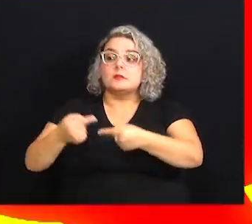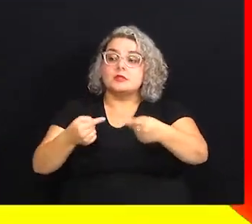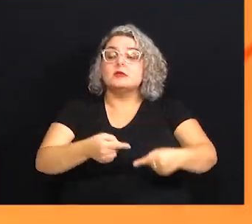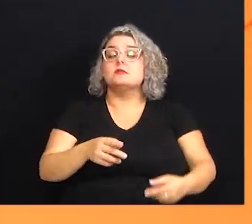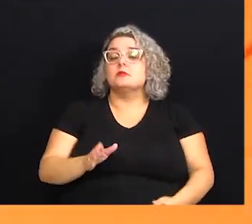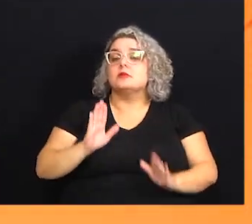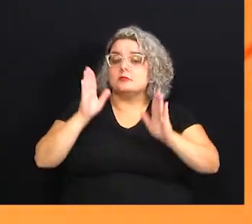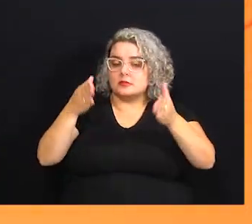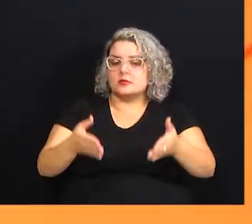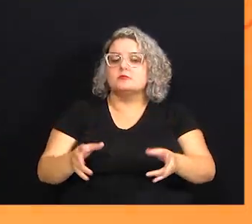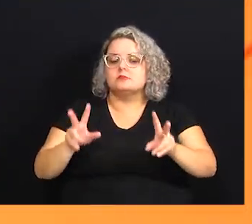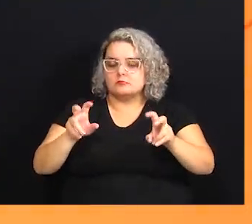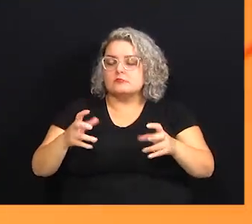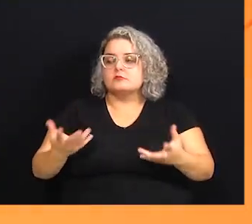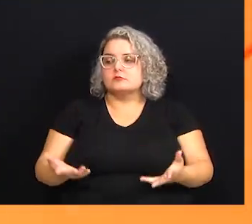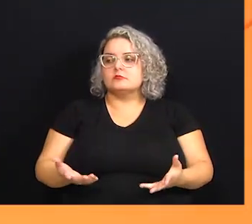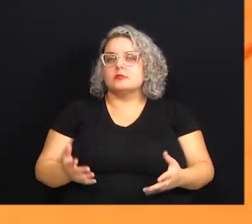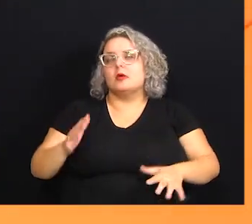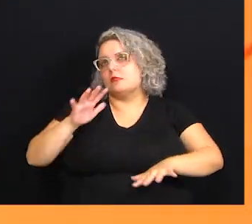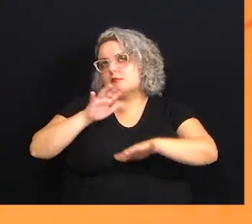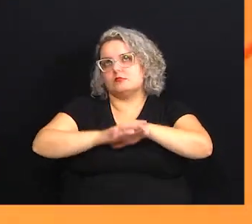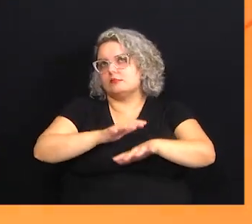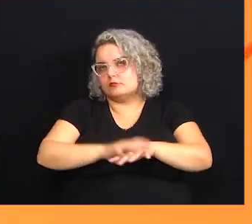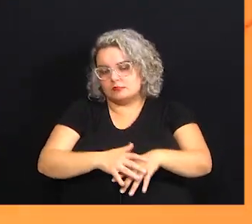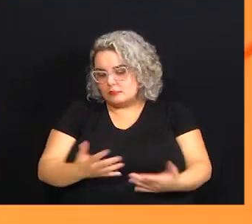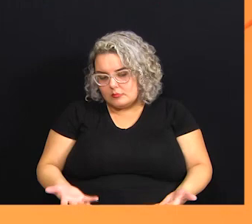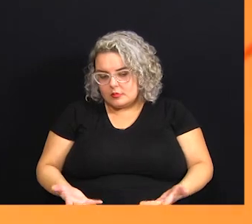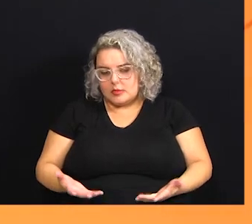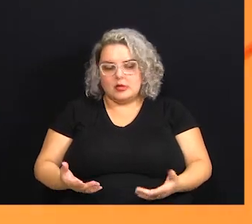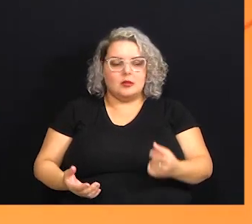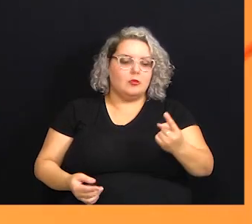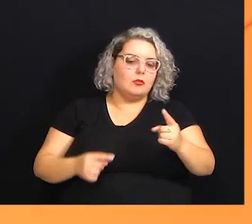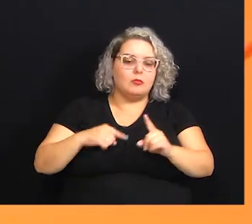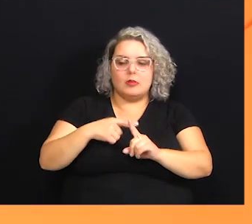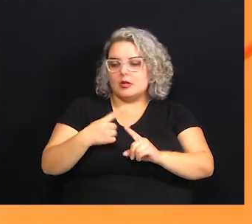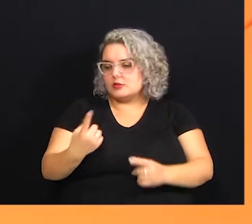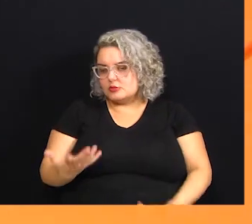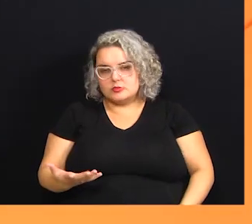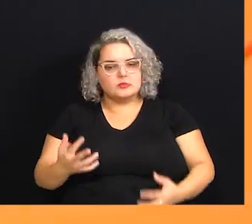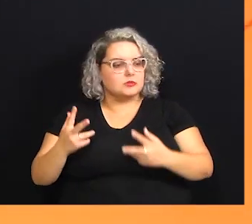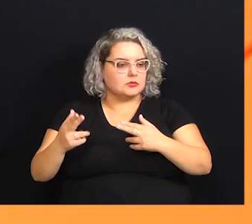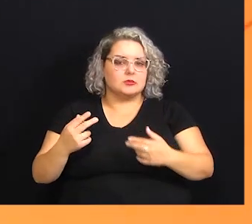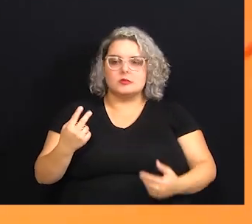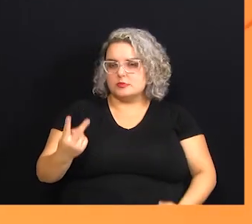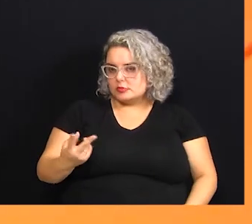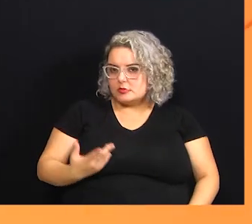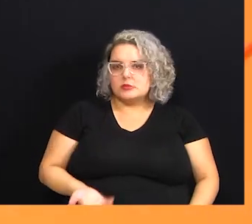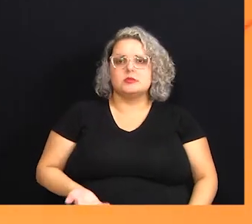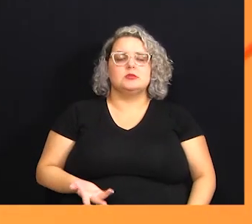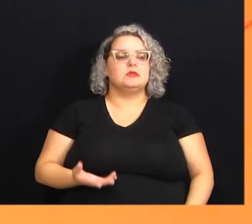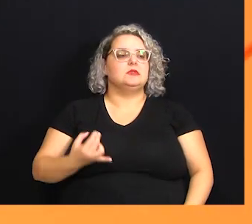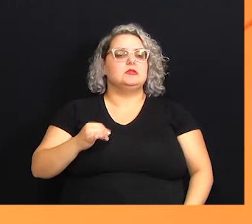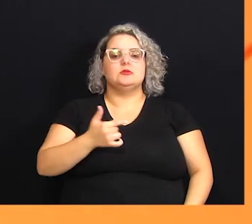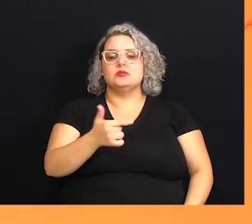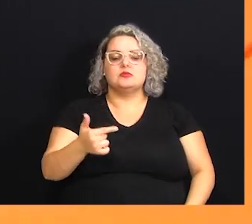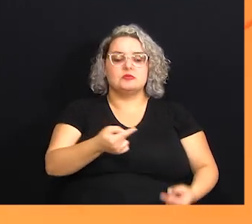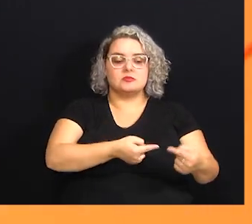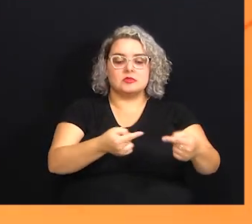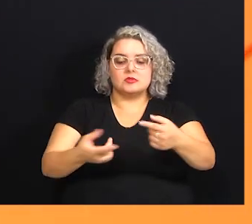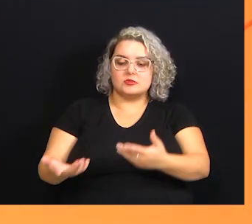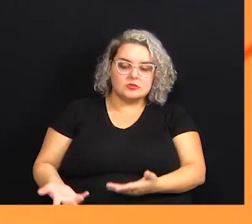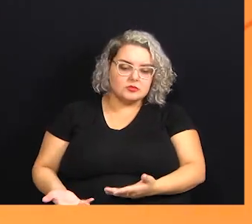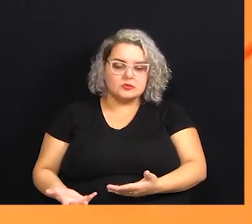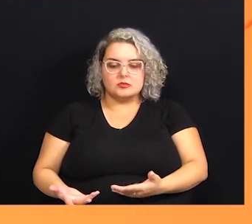Eu acho que eu acertei muito no tema. Se fosse uma temática, sabe, uma literatura com um tema interessante, mas se não fosse uma discussão que eu considerasse